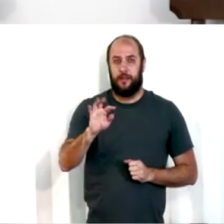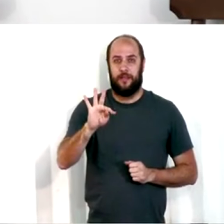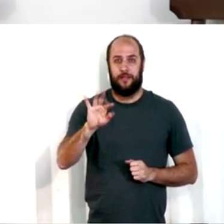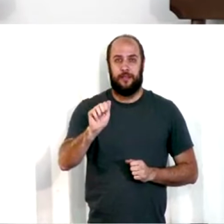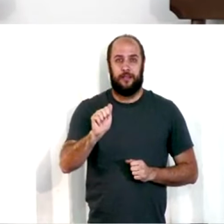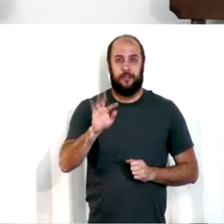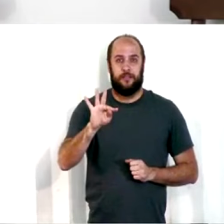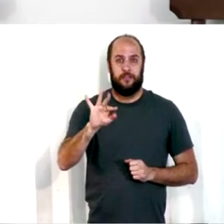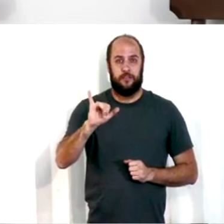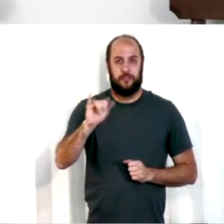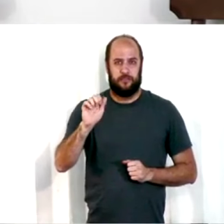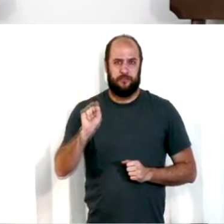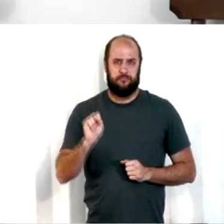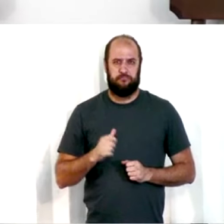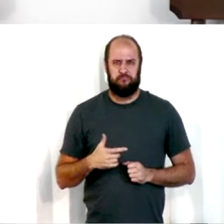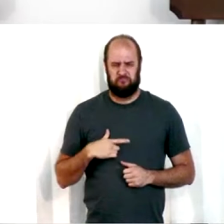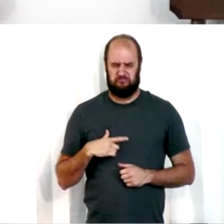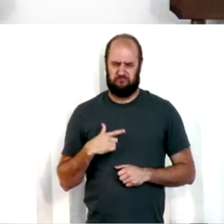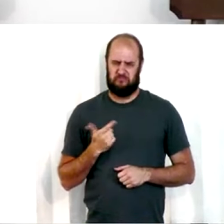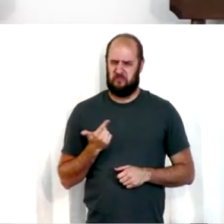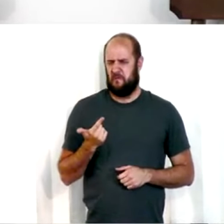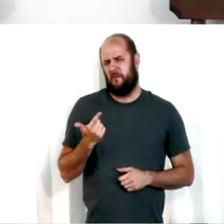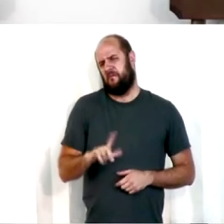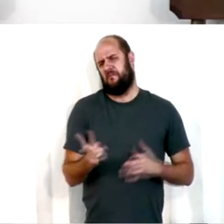ele não gostou muito da ideia. Ele estava meio